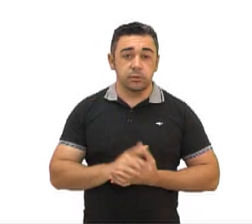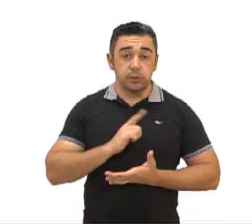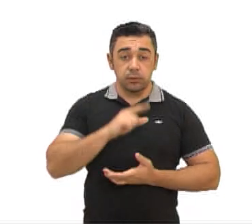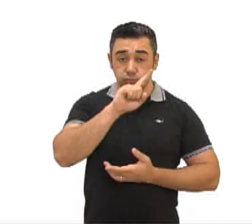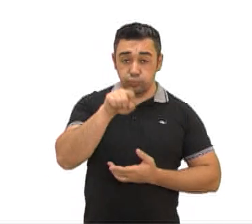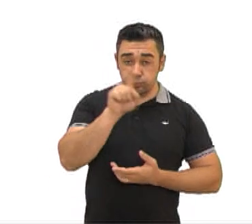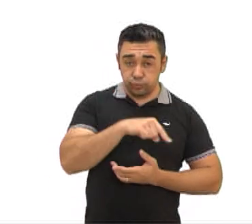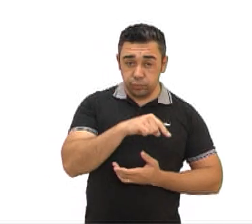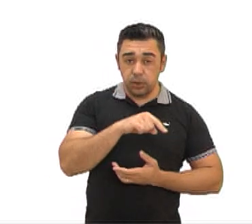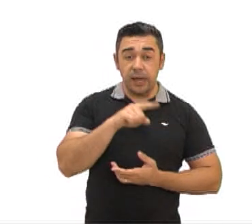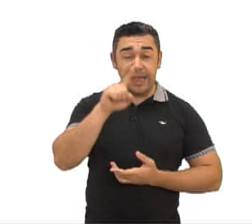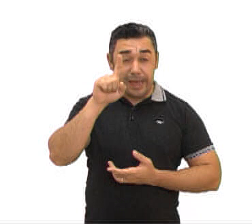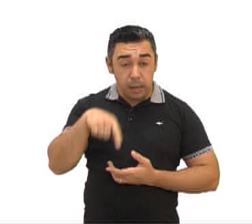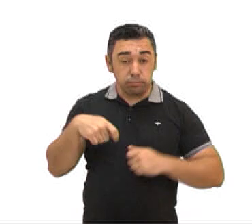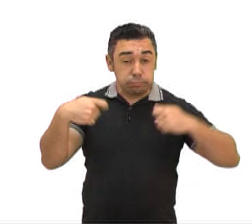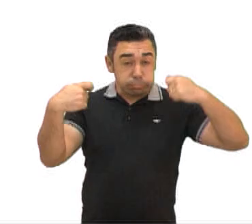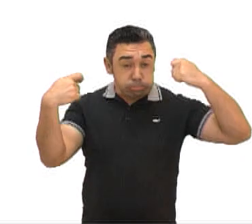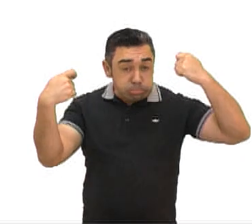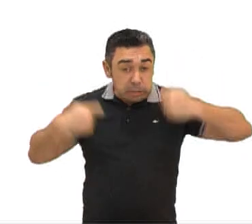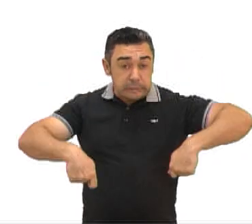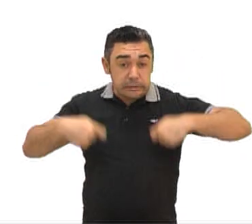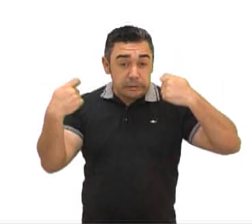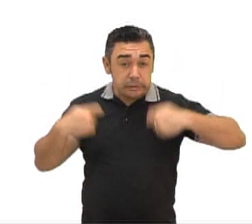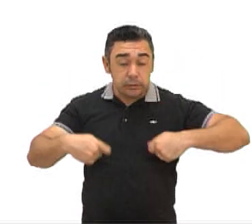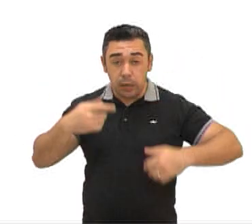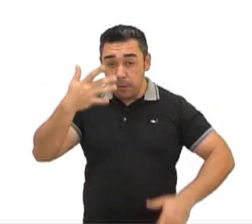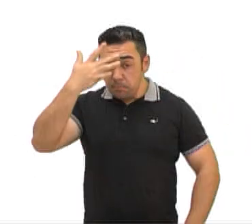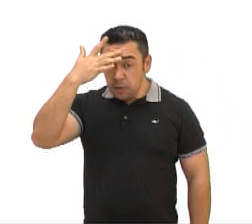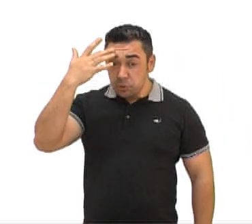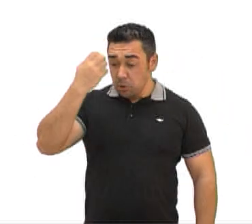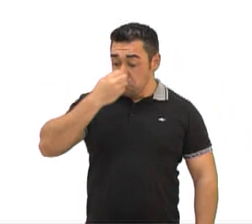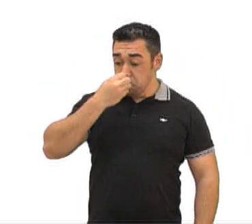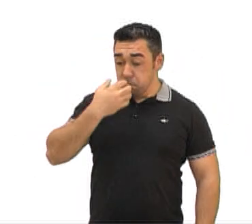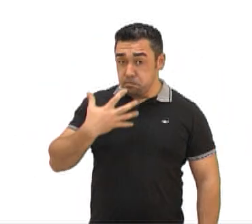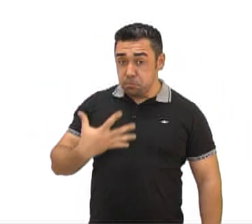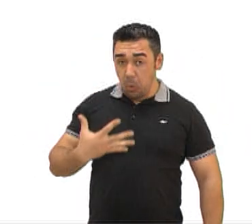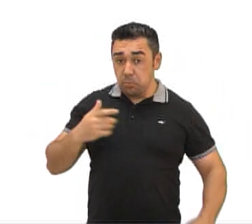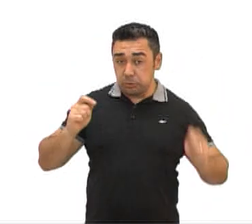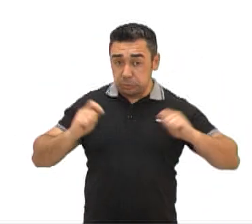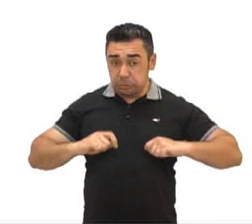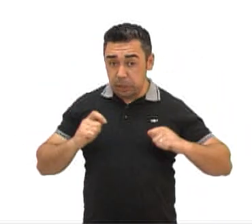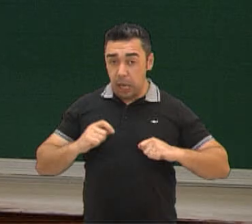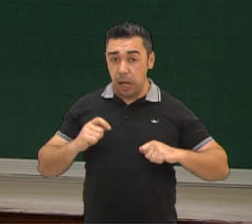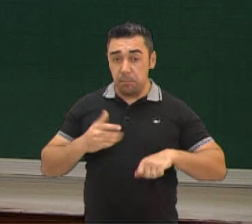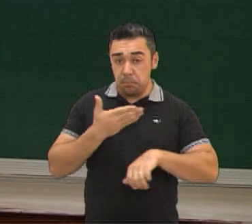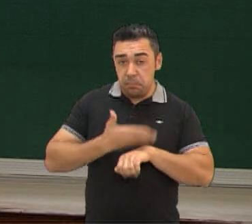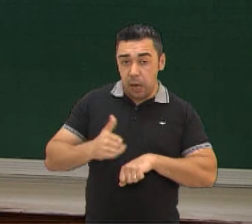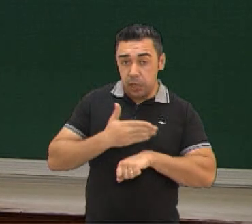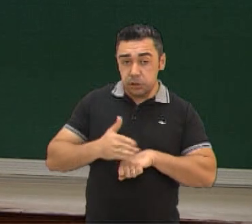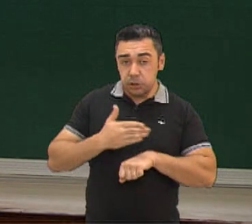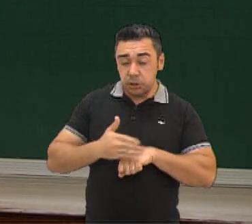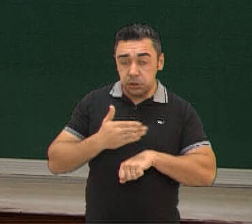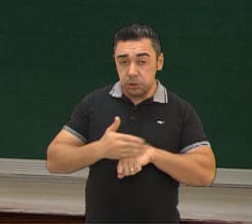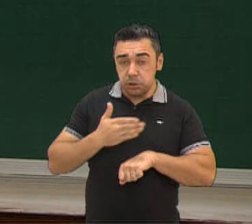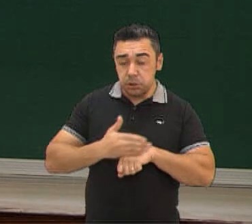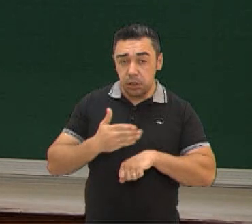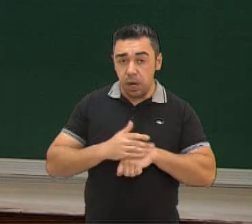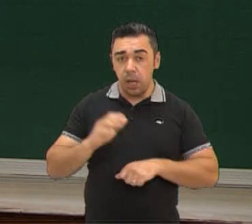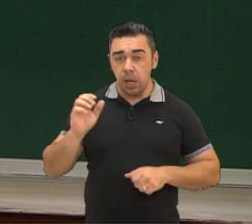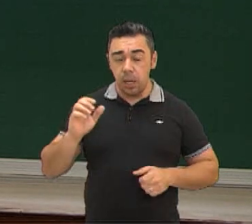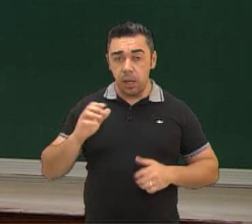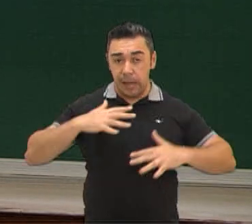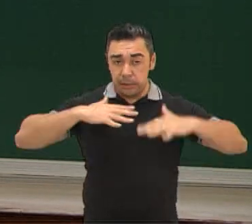característica imprescindível de um bom praticante de polo aquático. O que ele